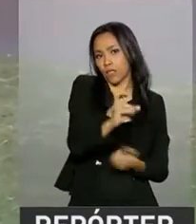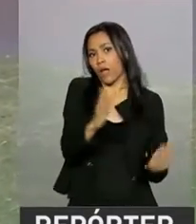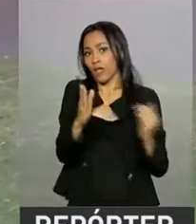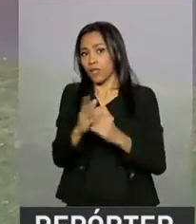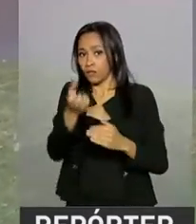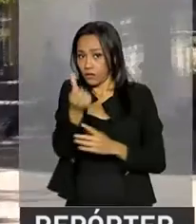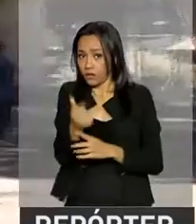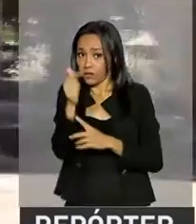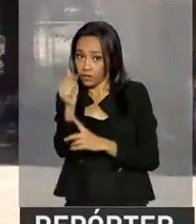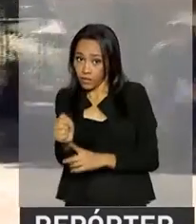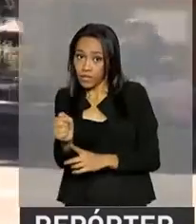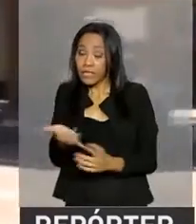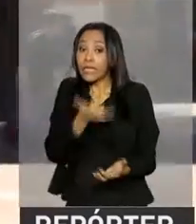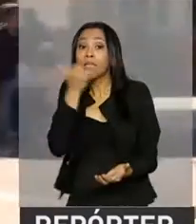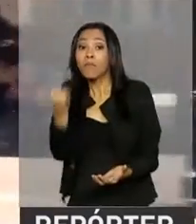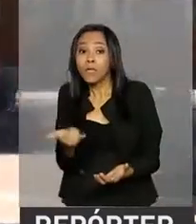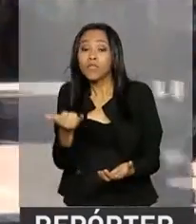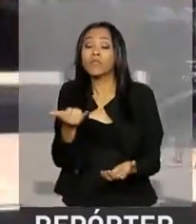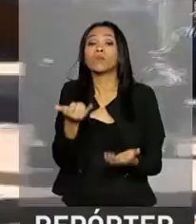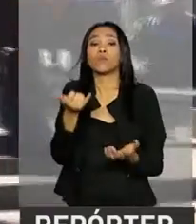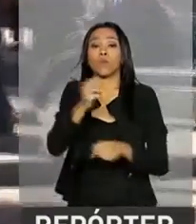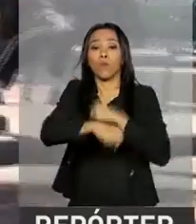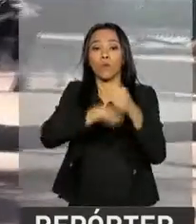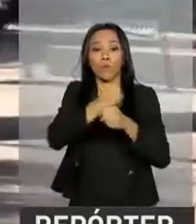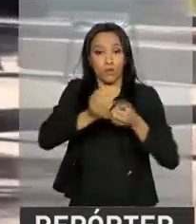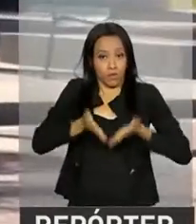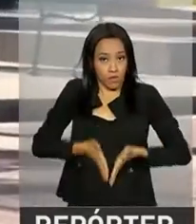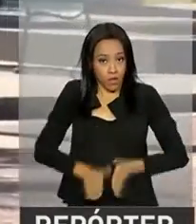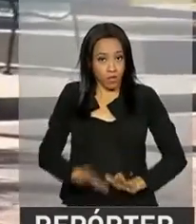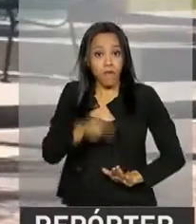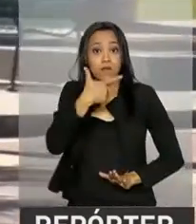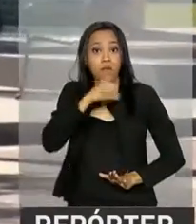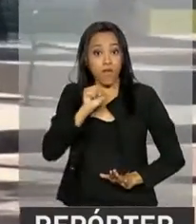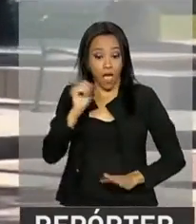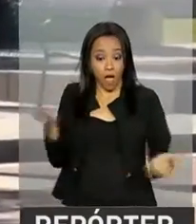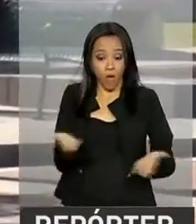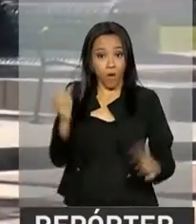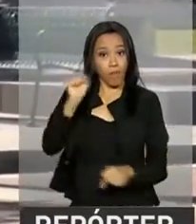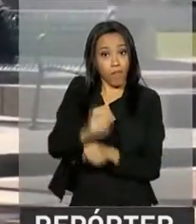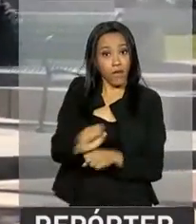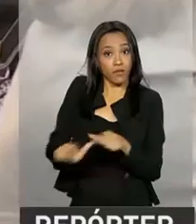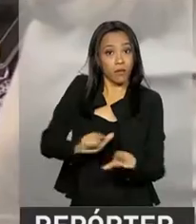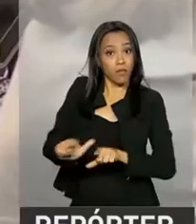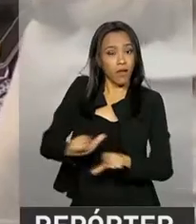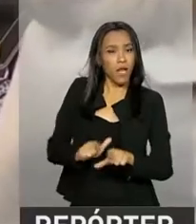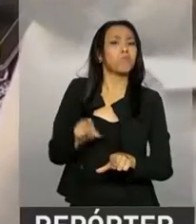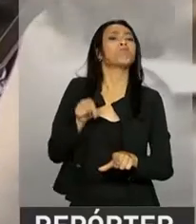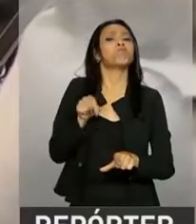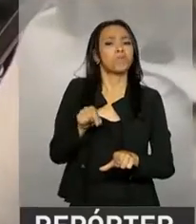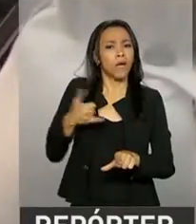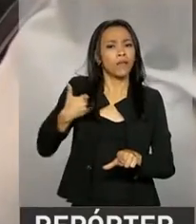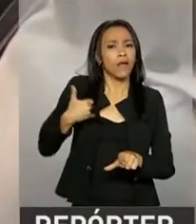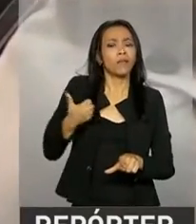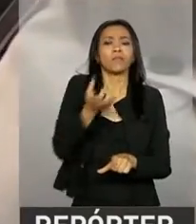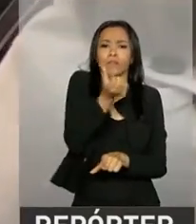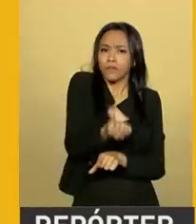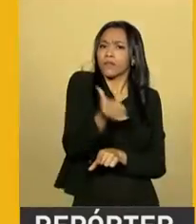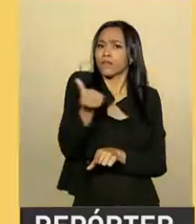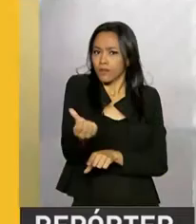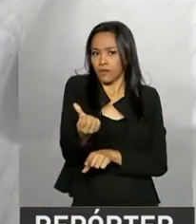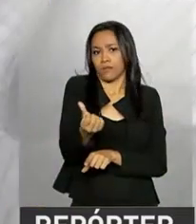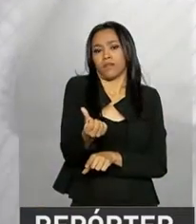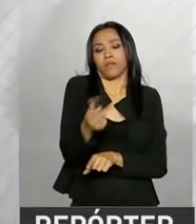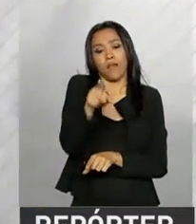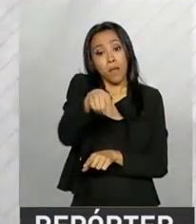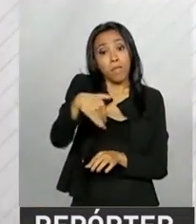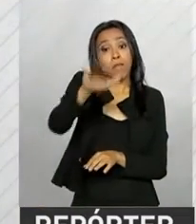67 anos, dependendo do ano em que nasceram. Quem está parando de trabalhar agora, por exemplo, deve ter 66 anos.